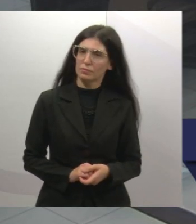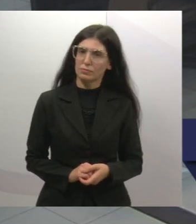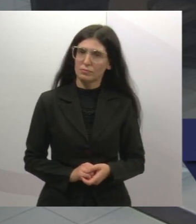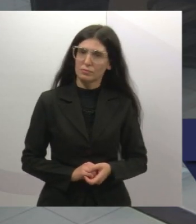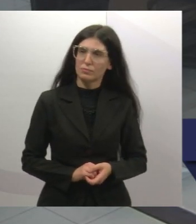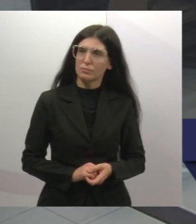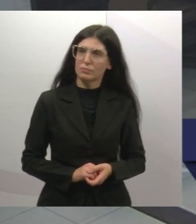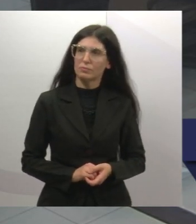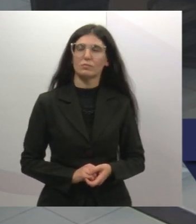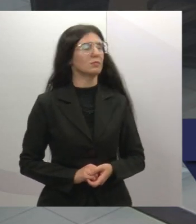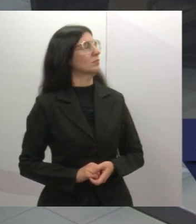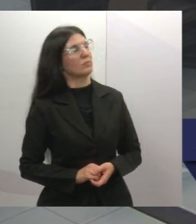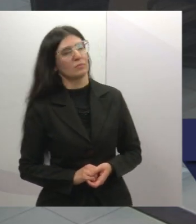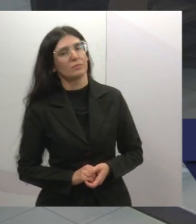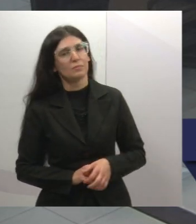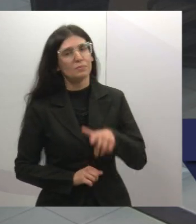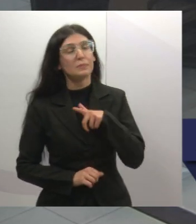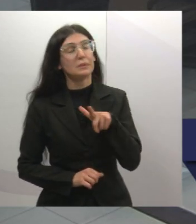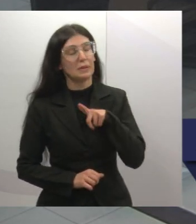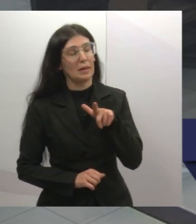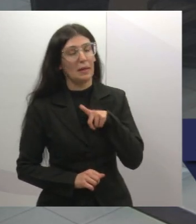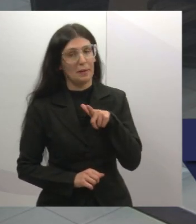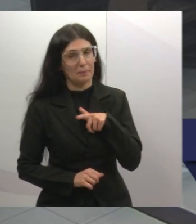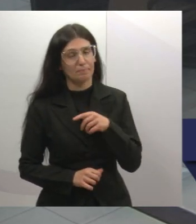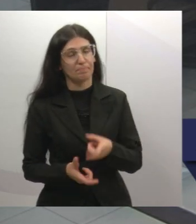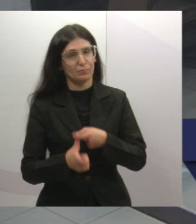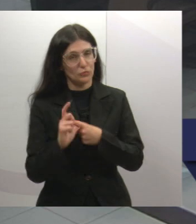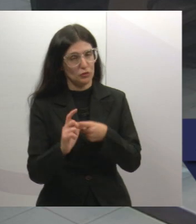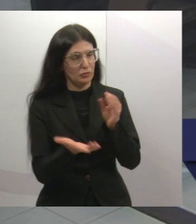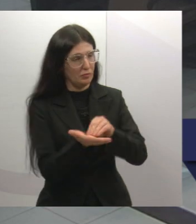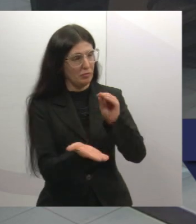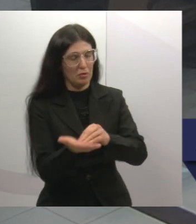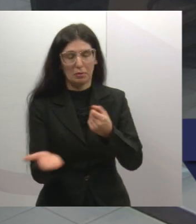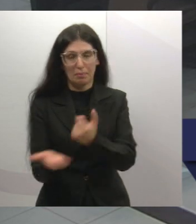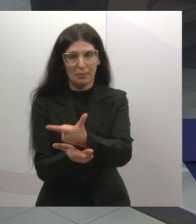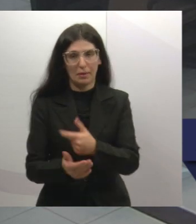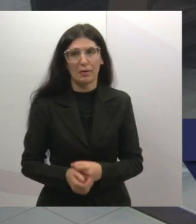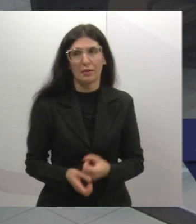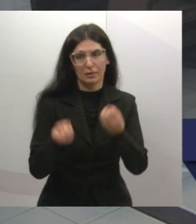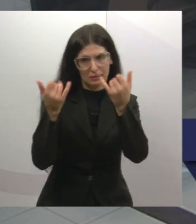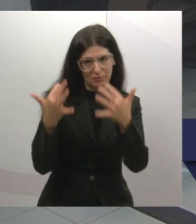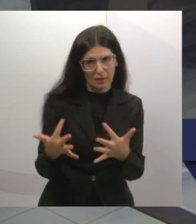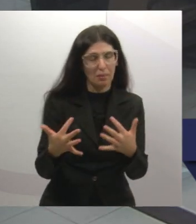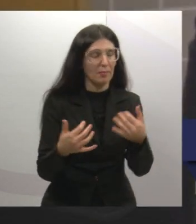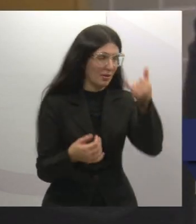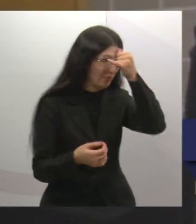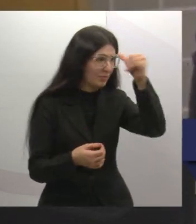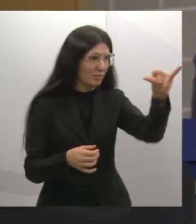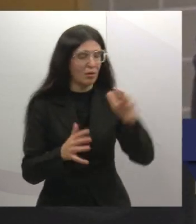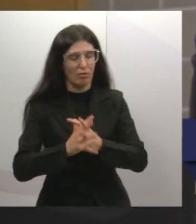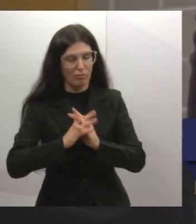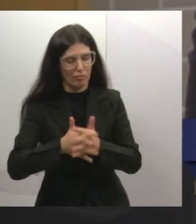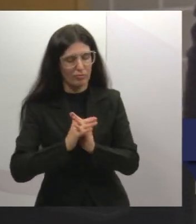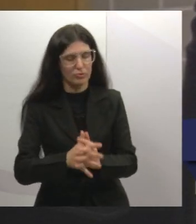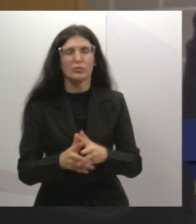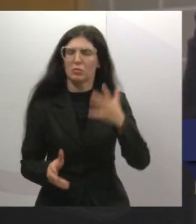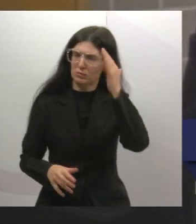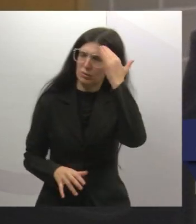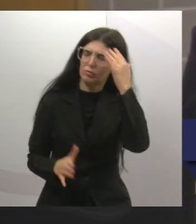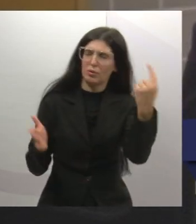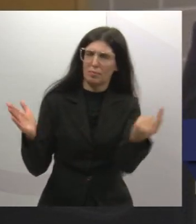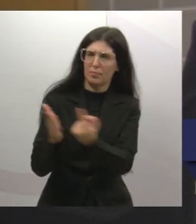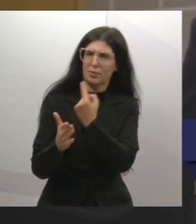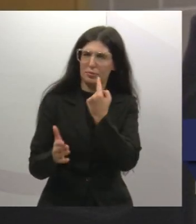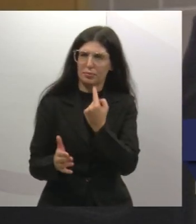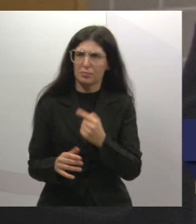Aqui. Nós temos nessa dívida aqui, vamos deixar bem claro, porque para a gente não confundir. Eu entendo a pergunta do Cimar, mas está tendo um